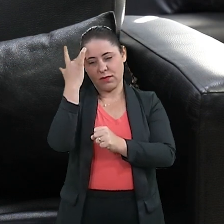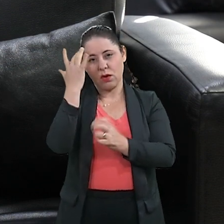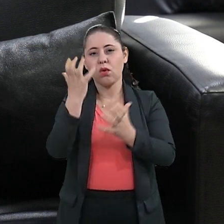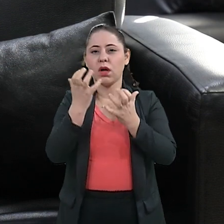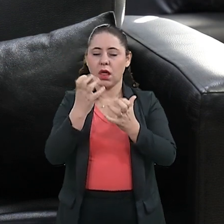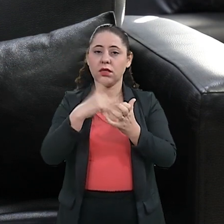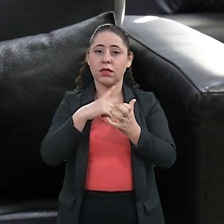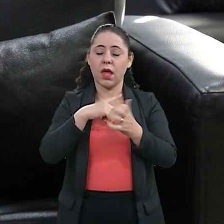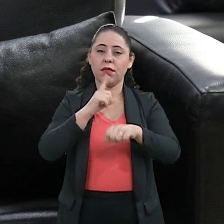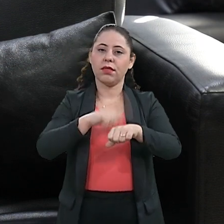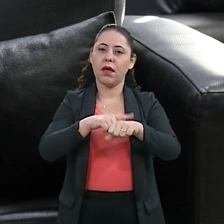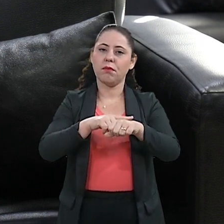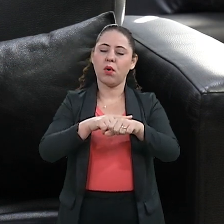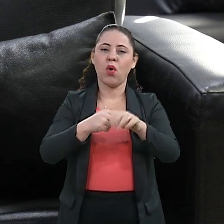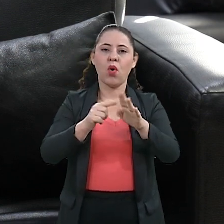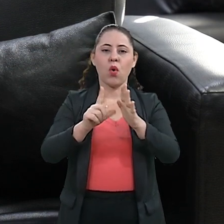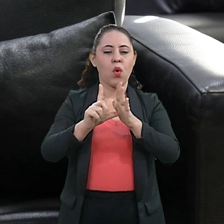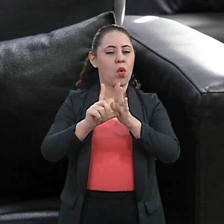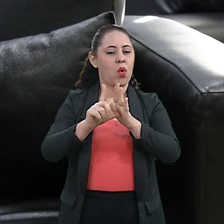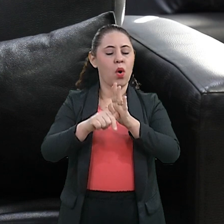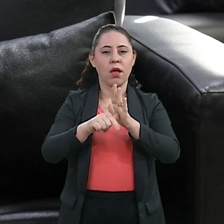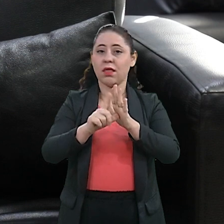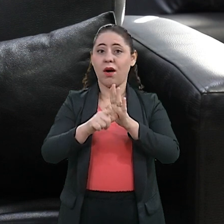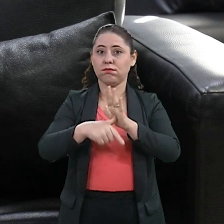a pessoa interessada ganha tempo,